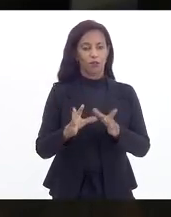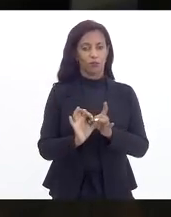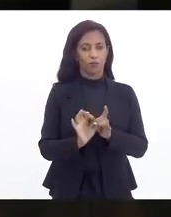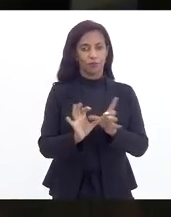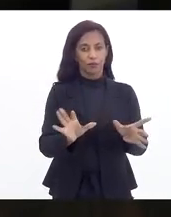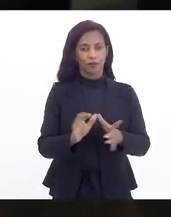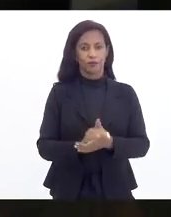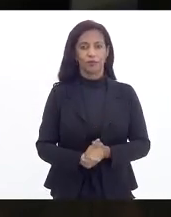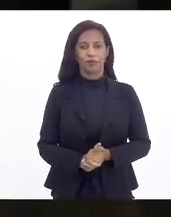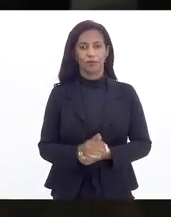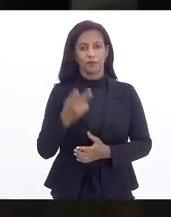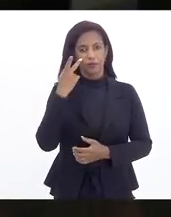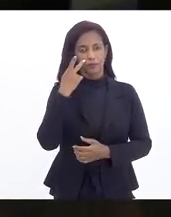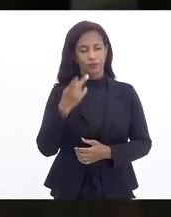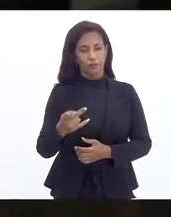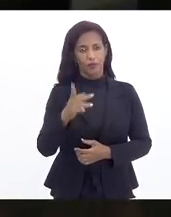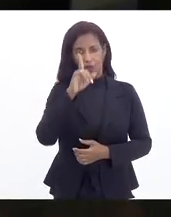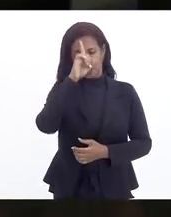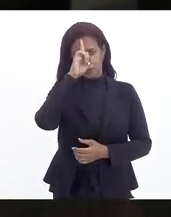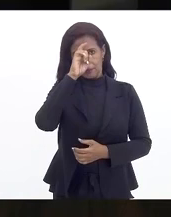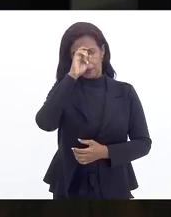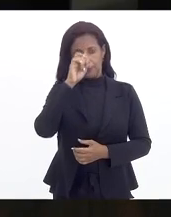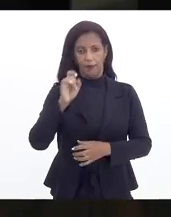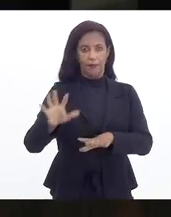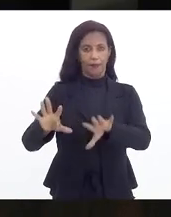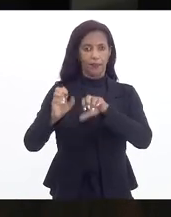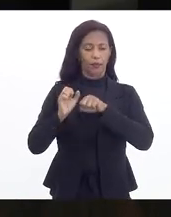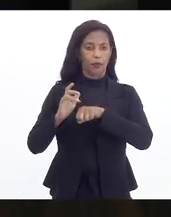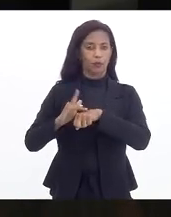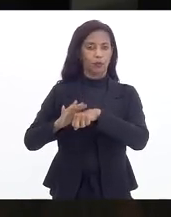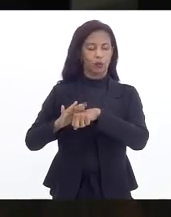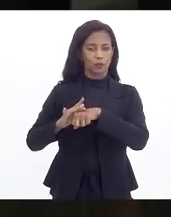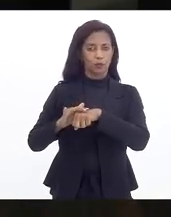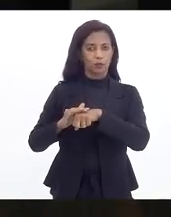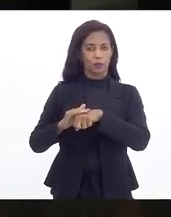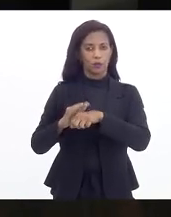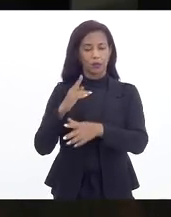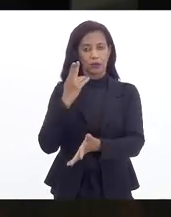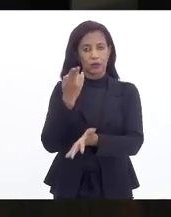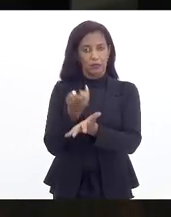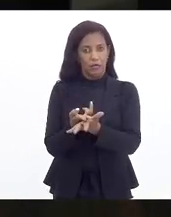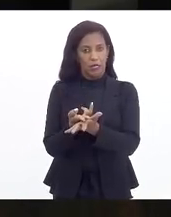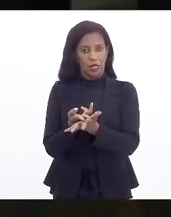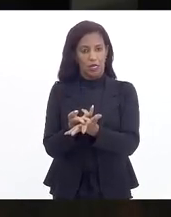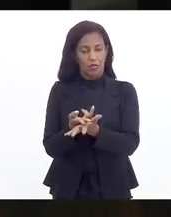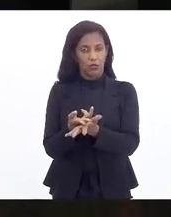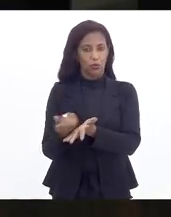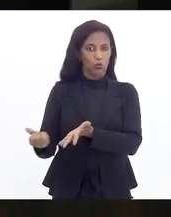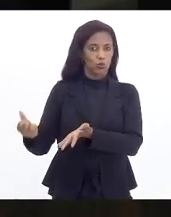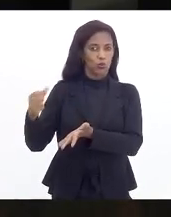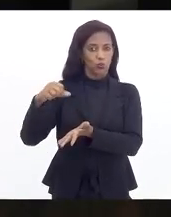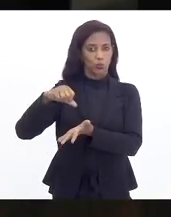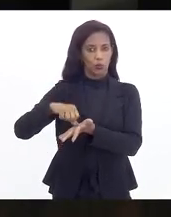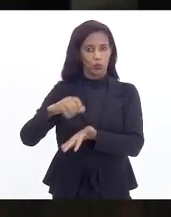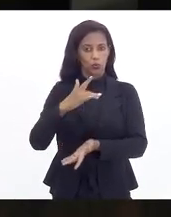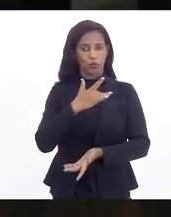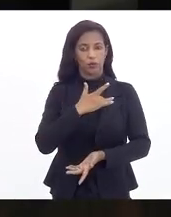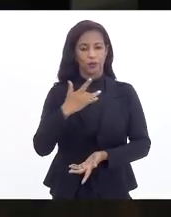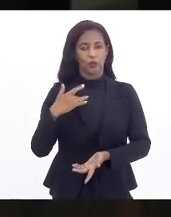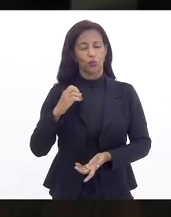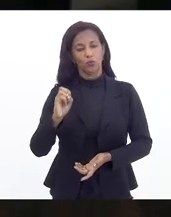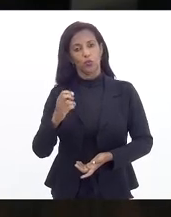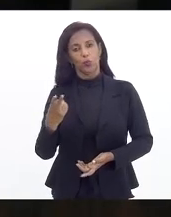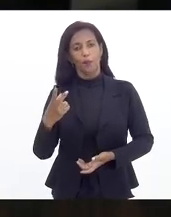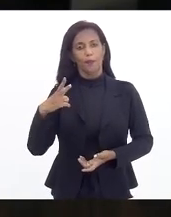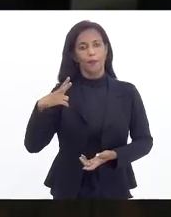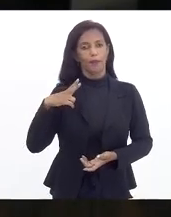autorização da visitação aos pacientes infectados com a Covid-19 e internados em unidades de saúde da rede pública ou privada no